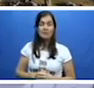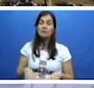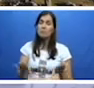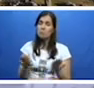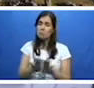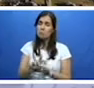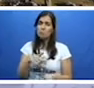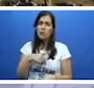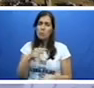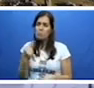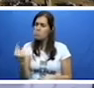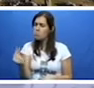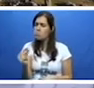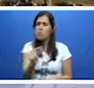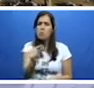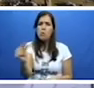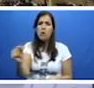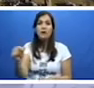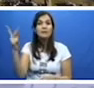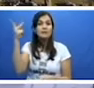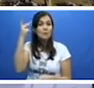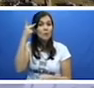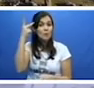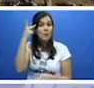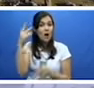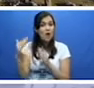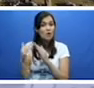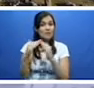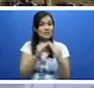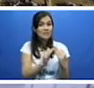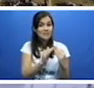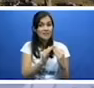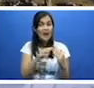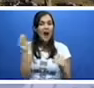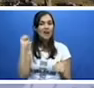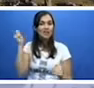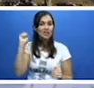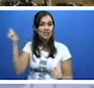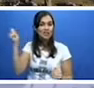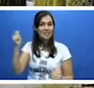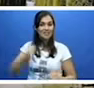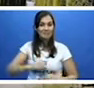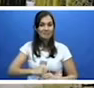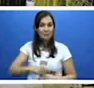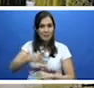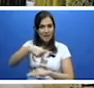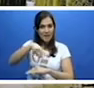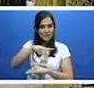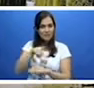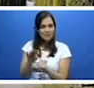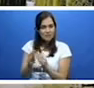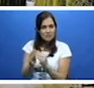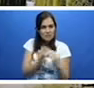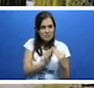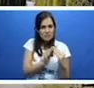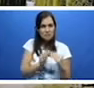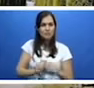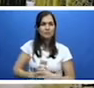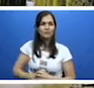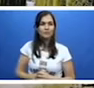e Minas Gerais é um país vizinho nosso que a Argentina os